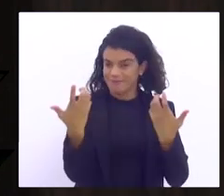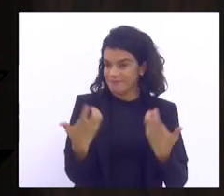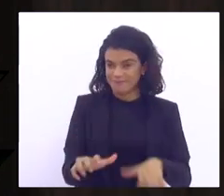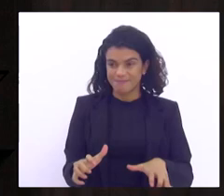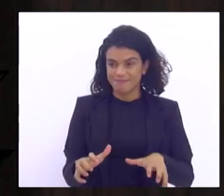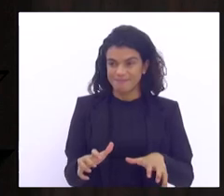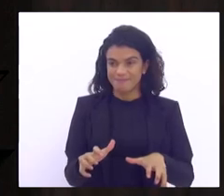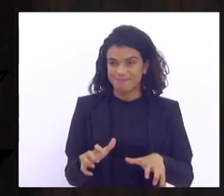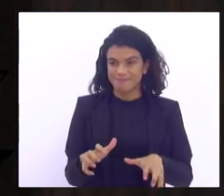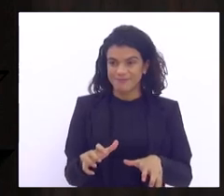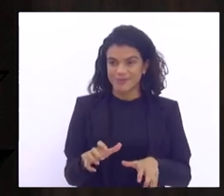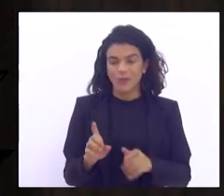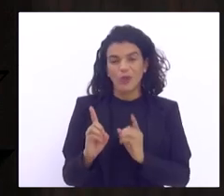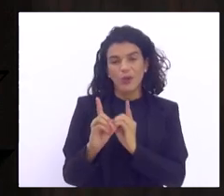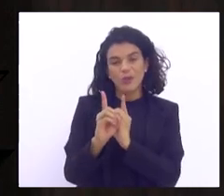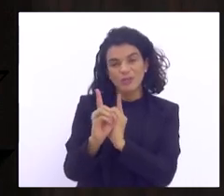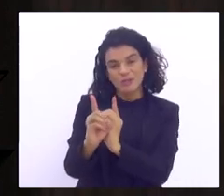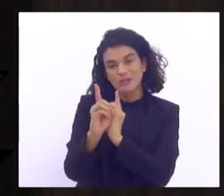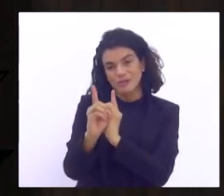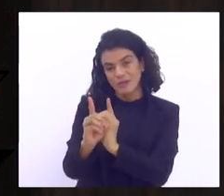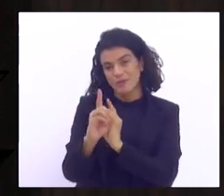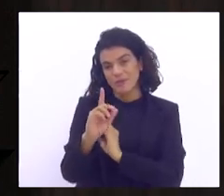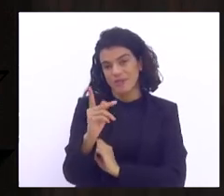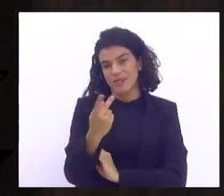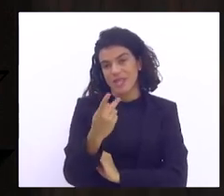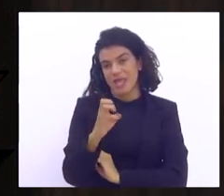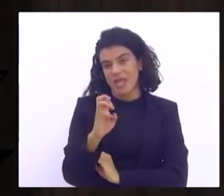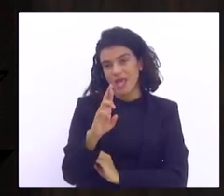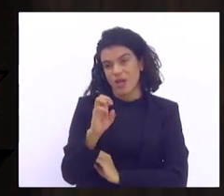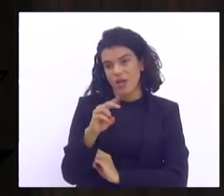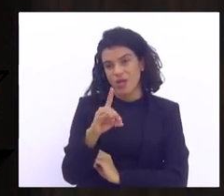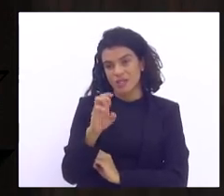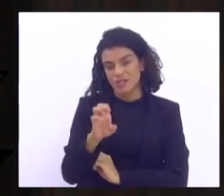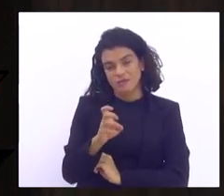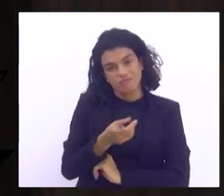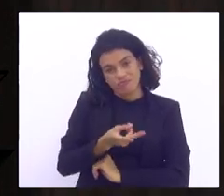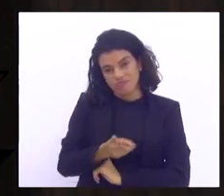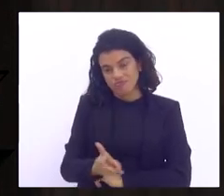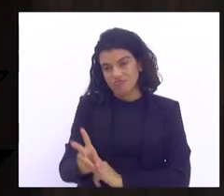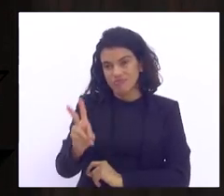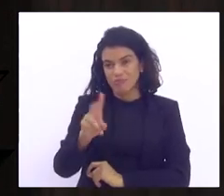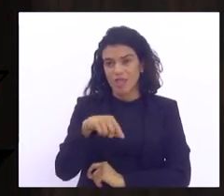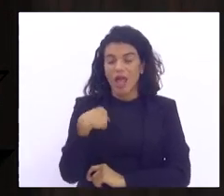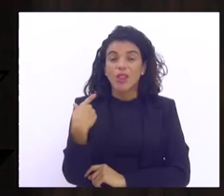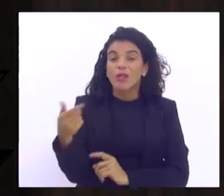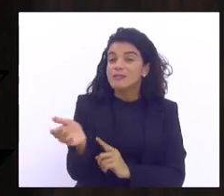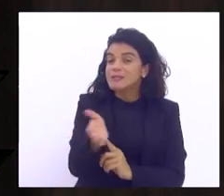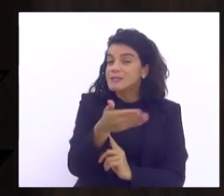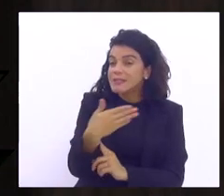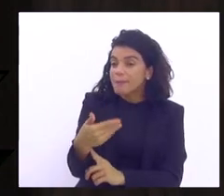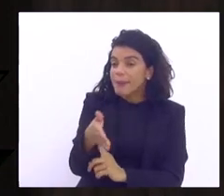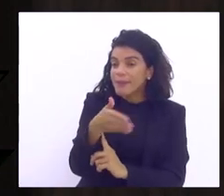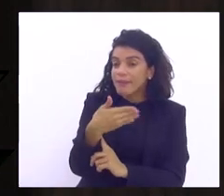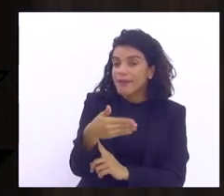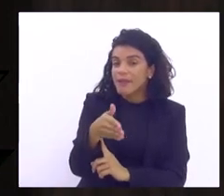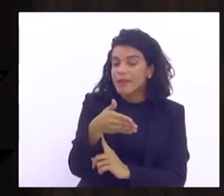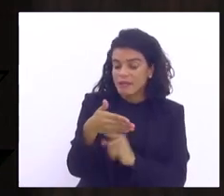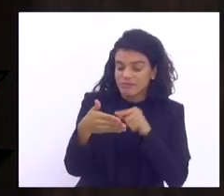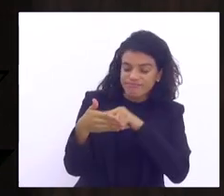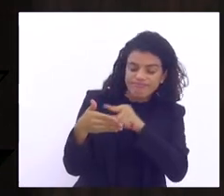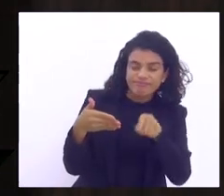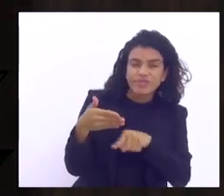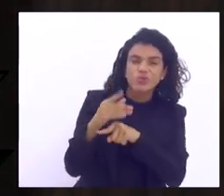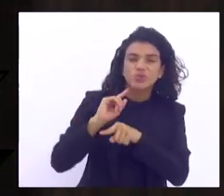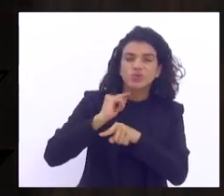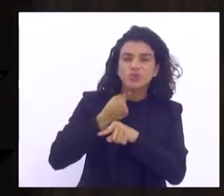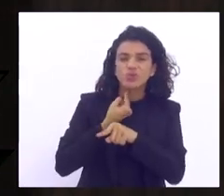que os discípulos de Herodes prosperem. Nós não queremos a nossa, eu vou repetir, a nossa bandeira manchada com